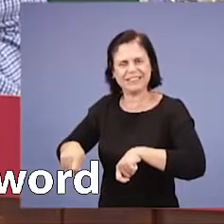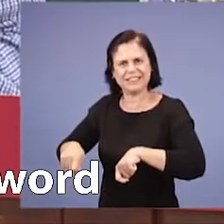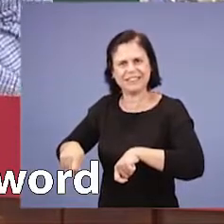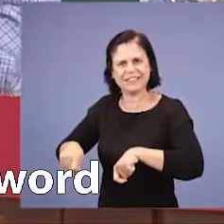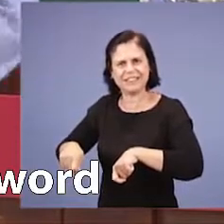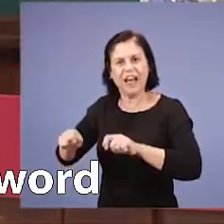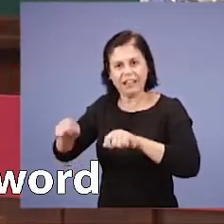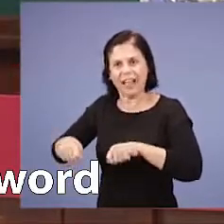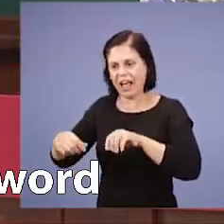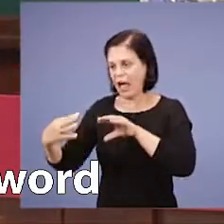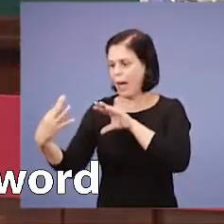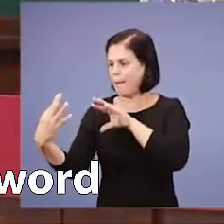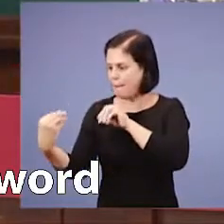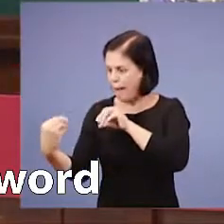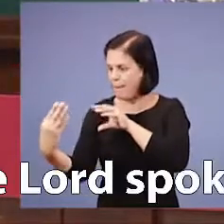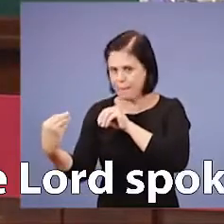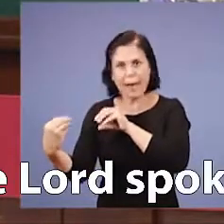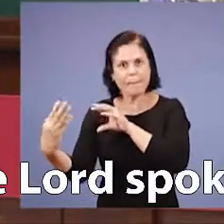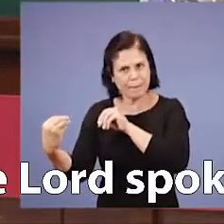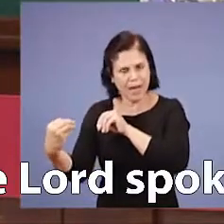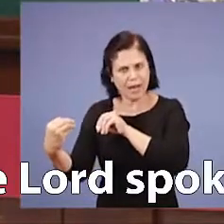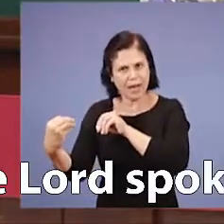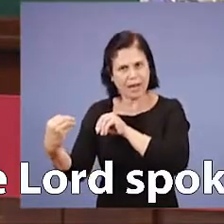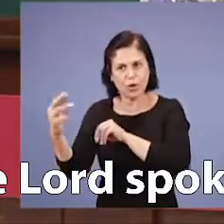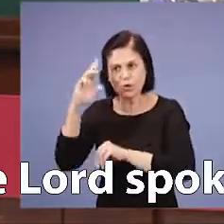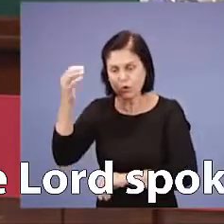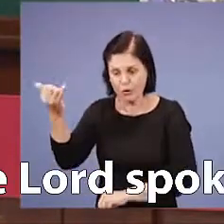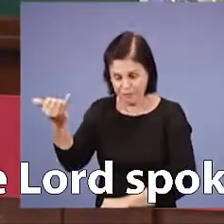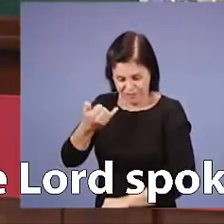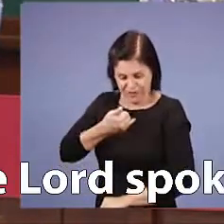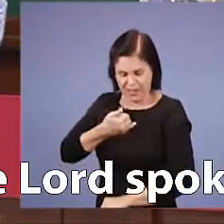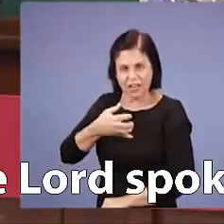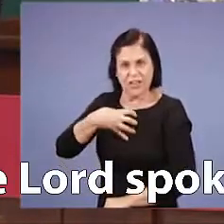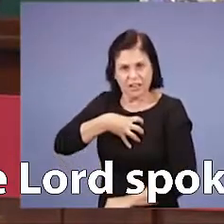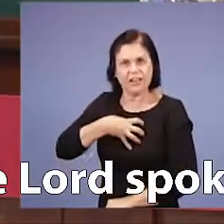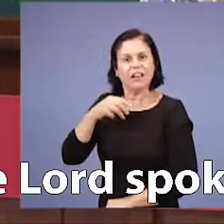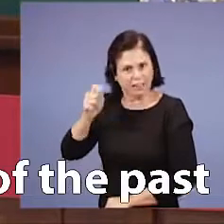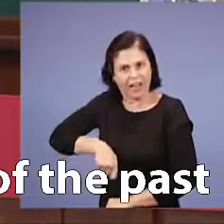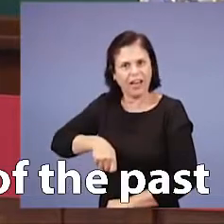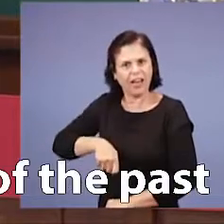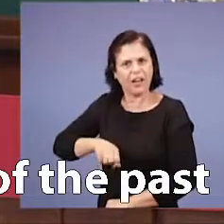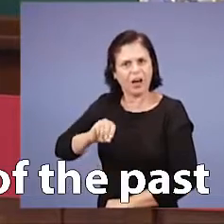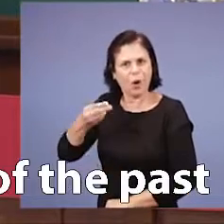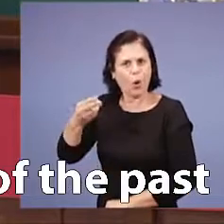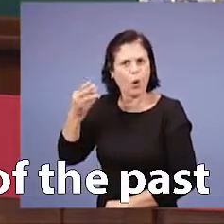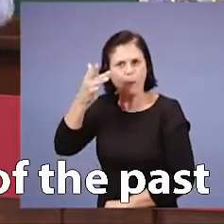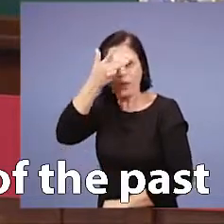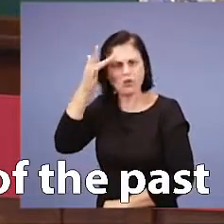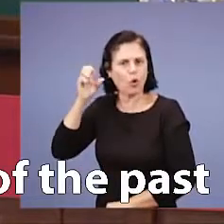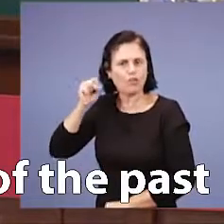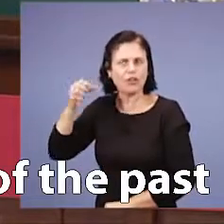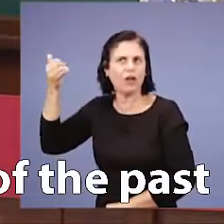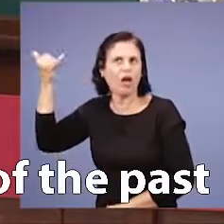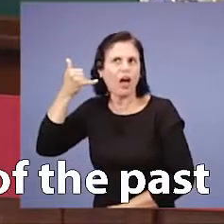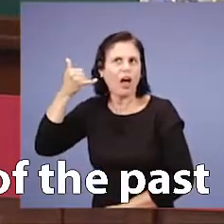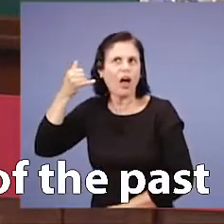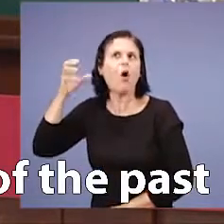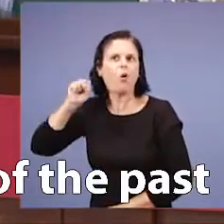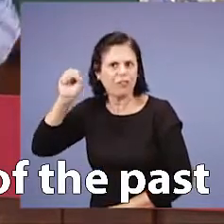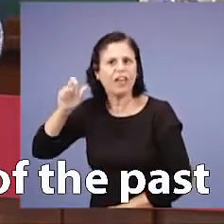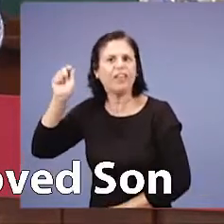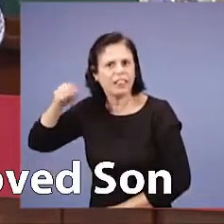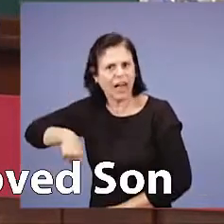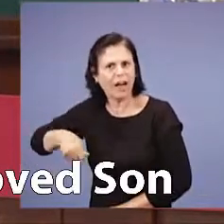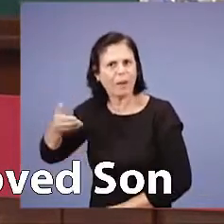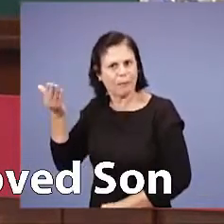normalmente e ver a minha palavra do senhor dizendo que o senhor falou com moisés e falou com celso